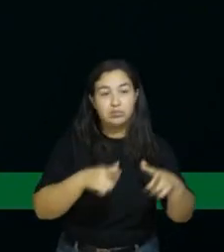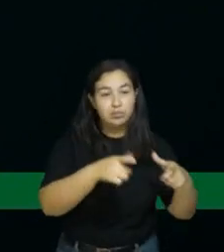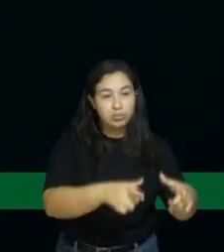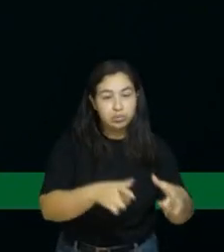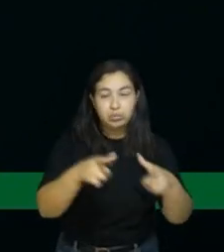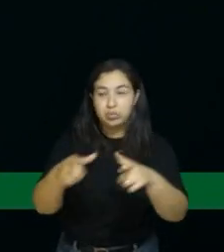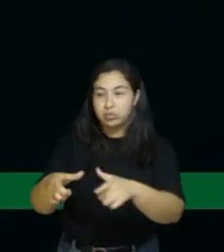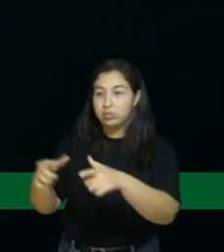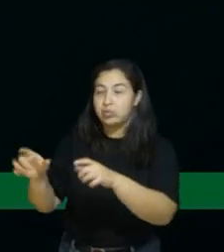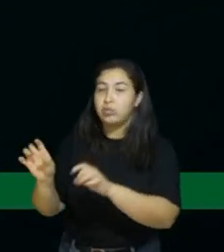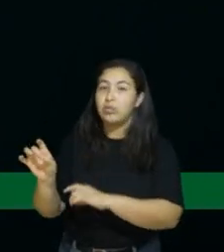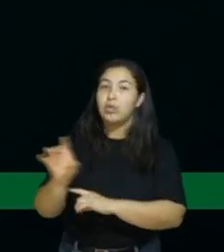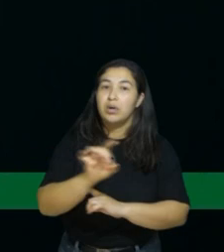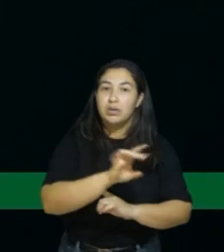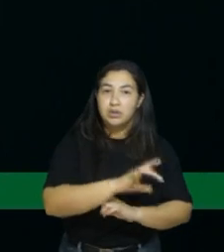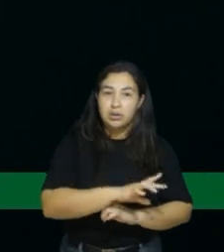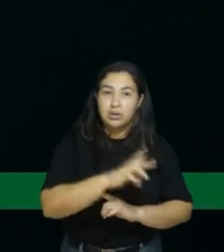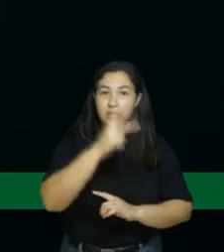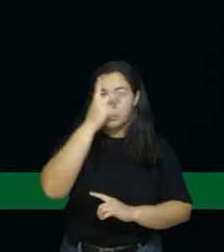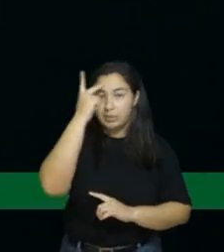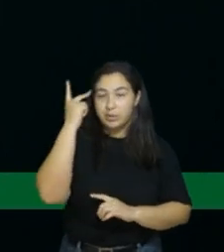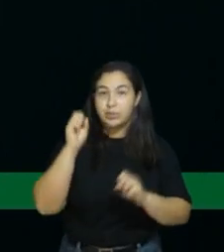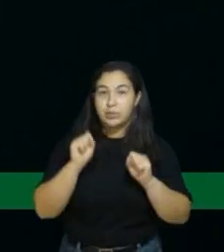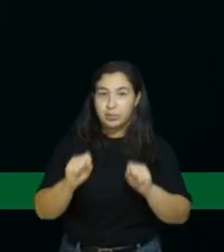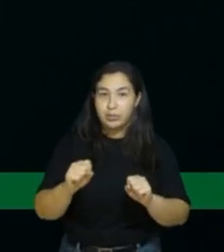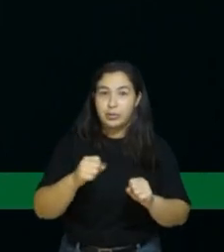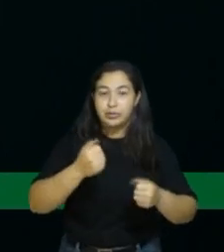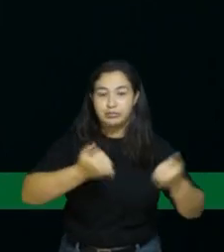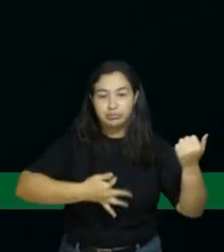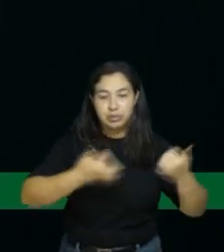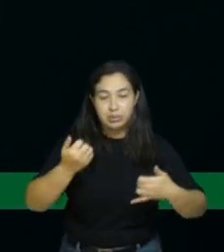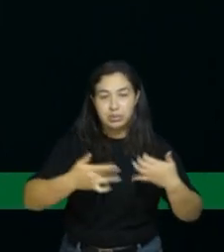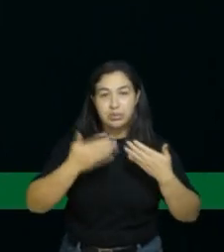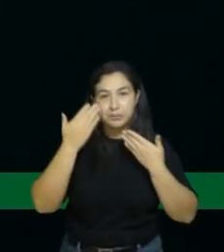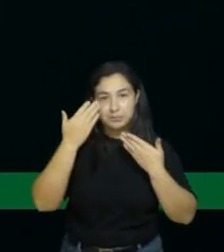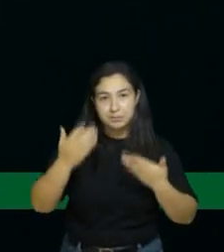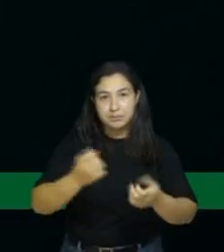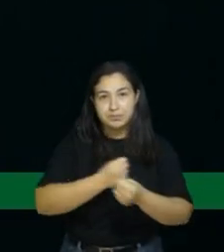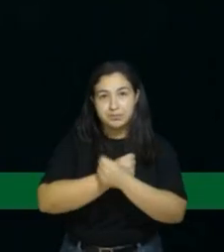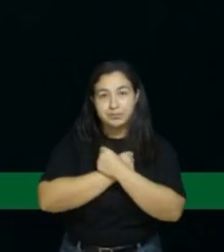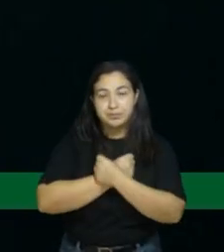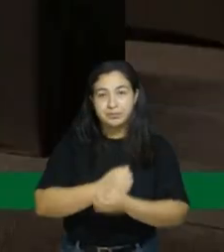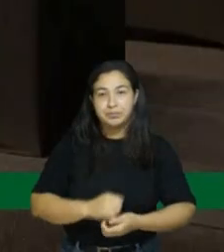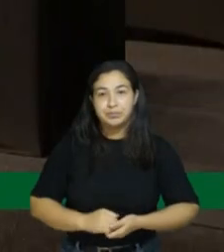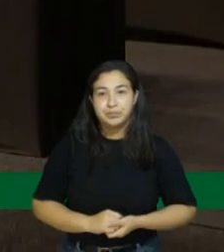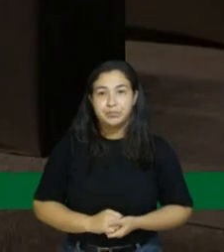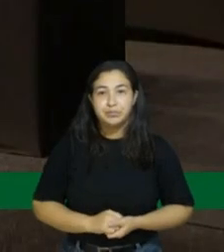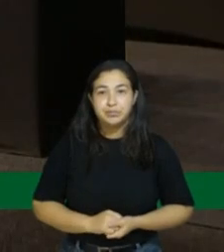dar voz a todo o nosso povo Catarinense Então o meu muito obrigado um abraço a